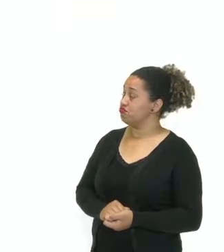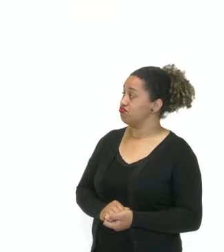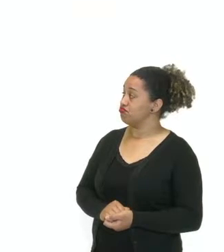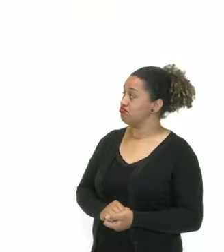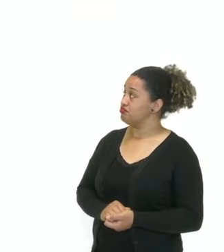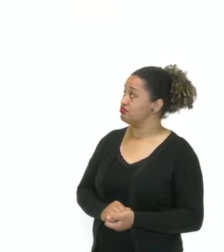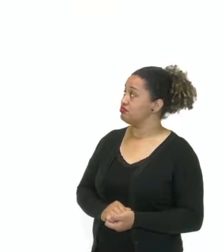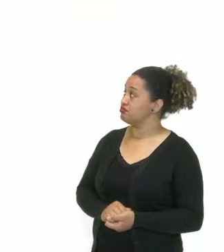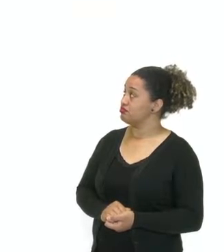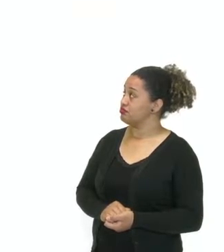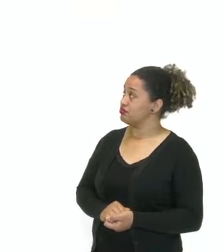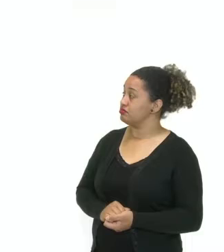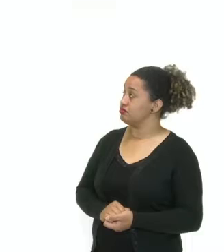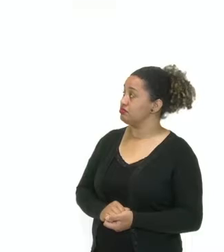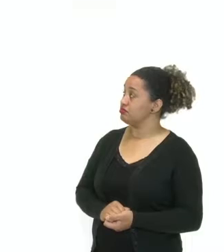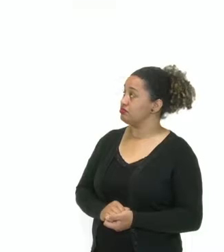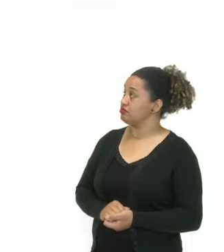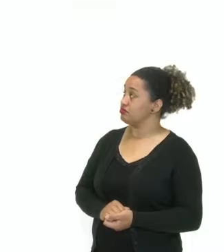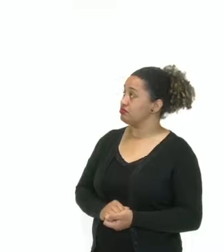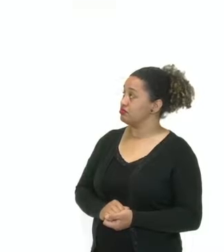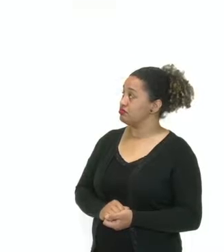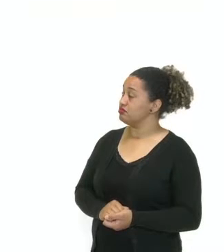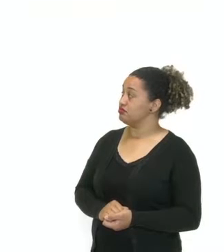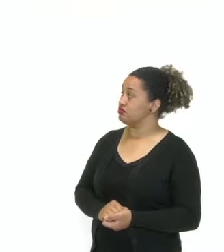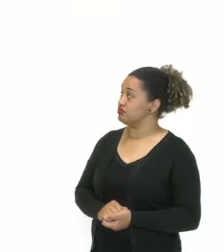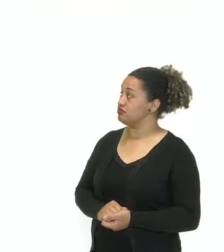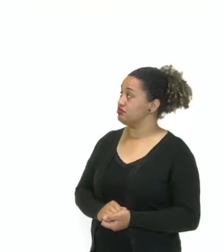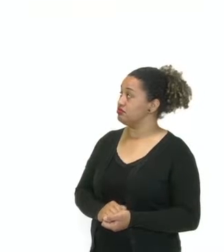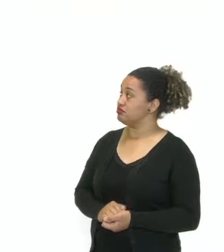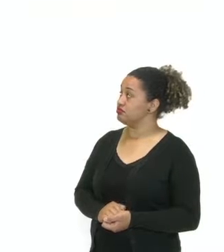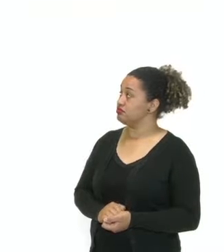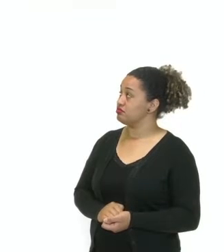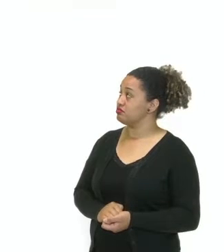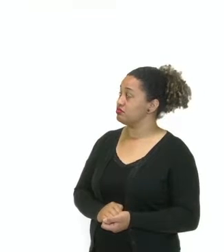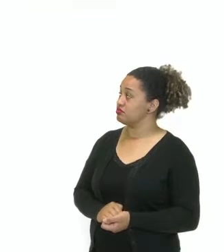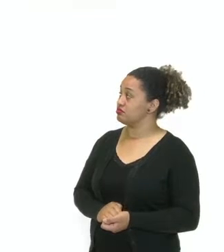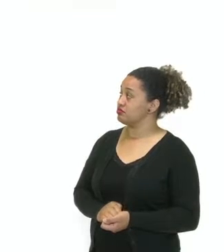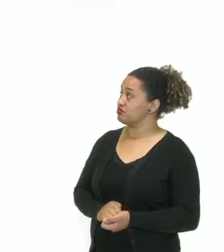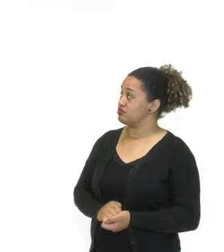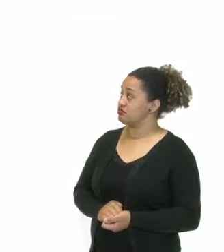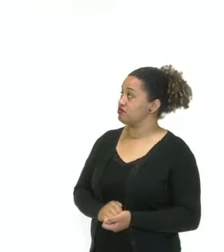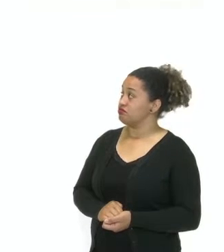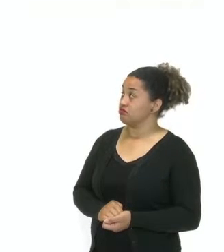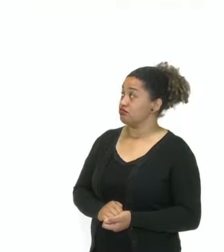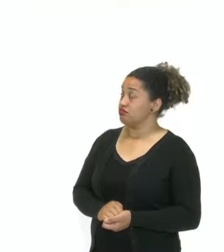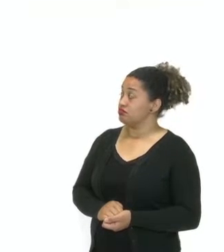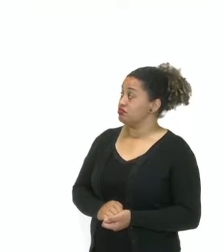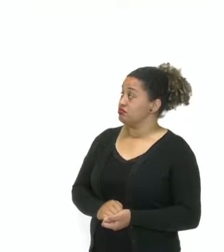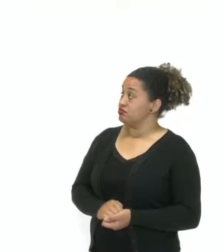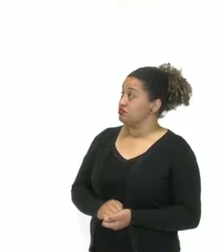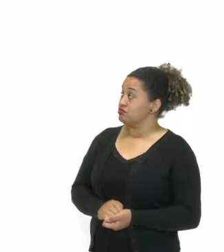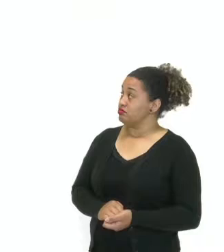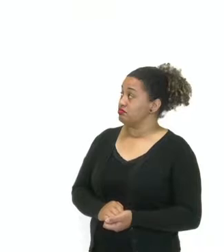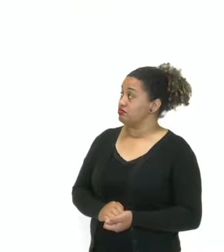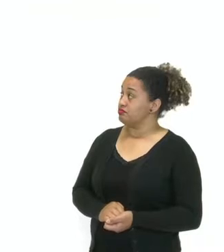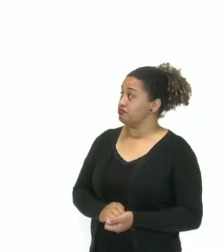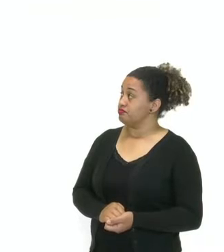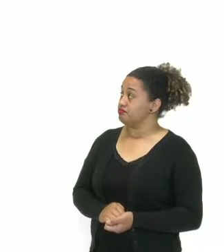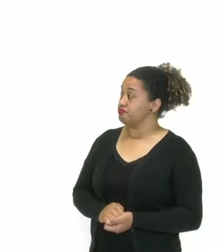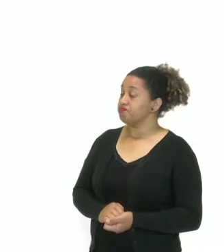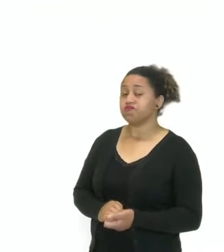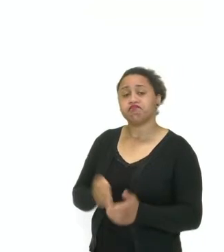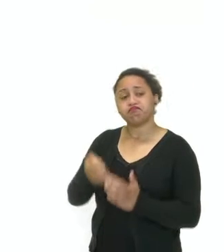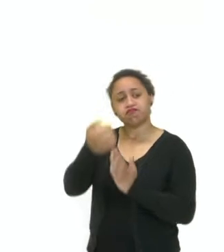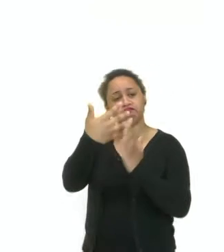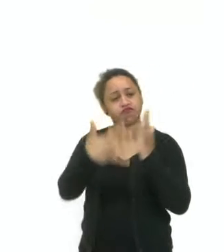como atraso, falas agressivas, verborragia, violência, entre várias outras. E segue o artigo do Correio